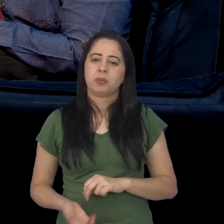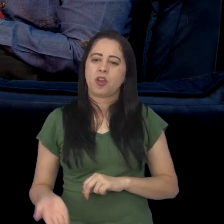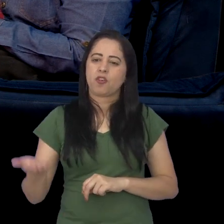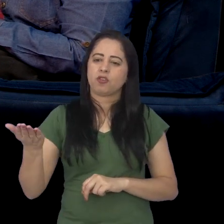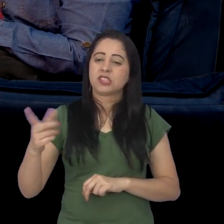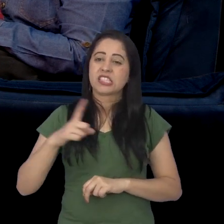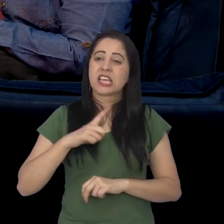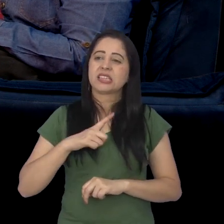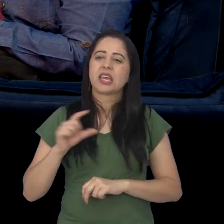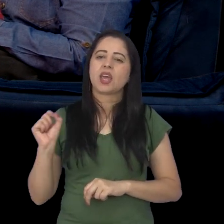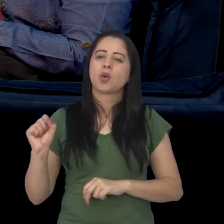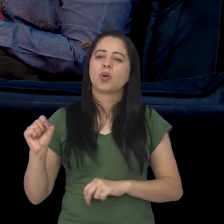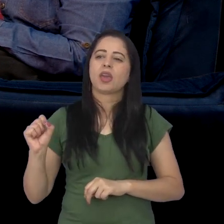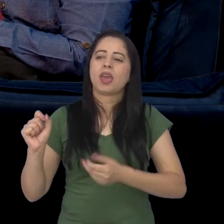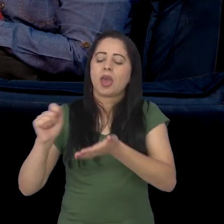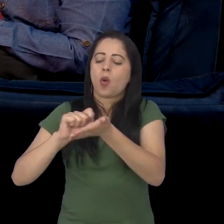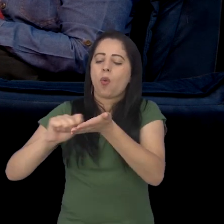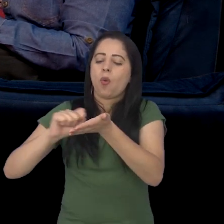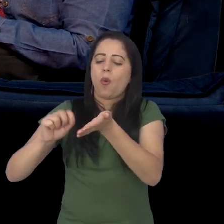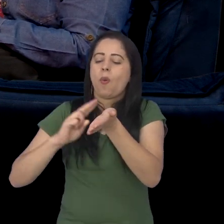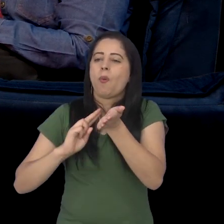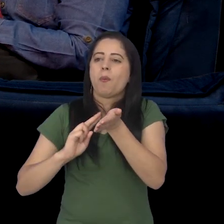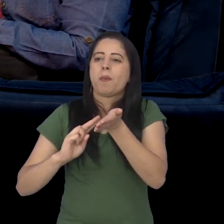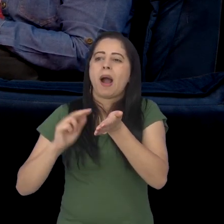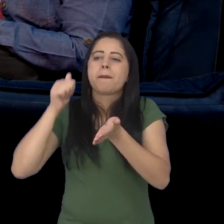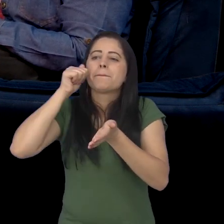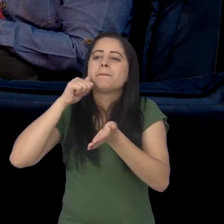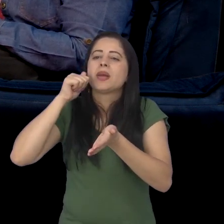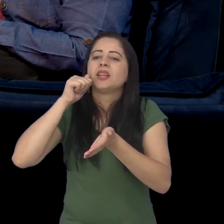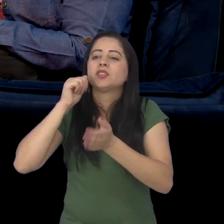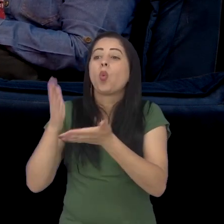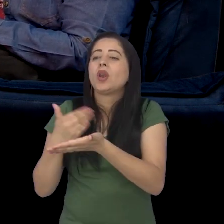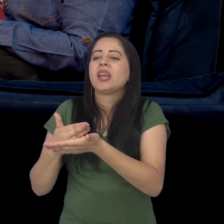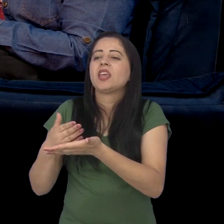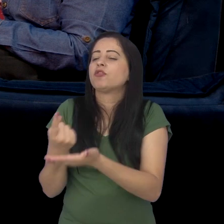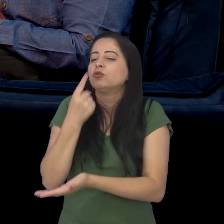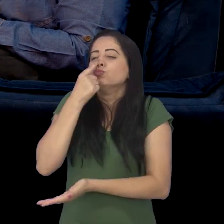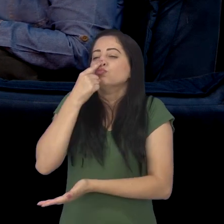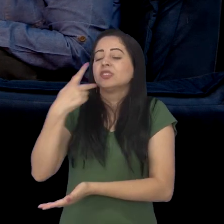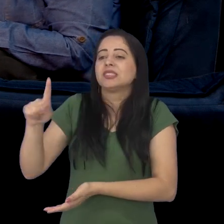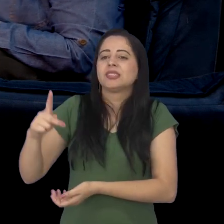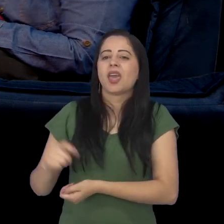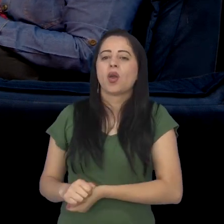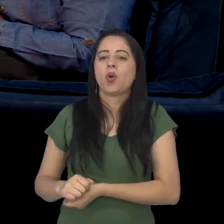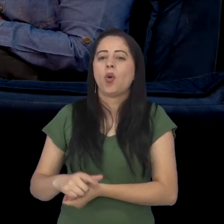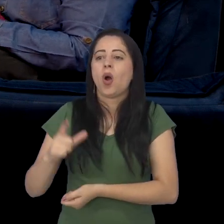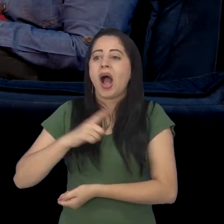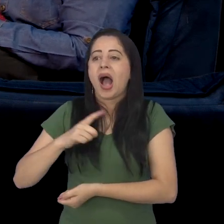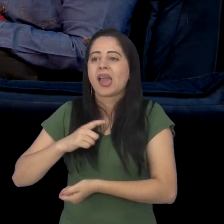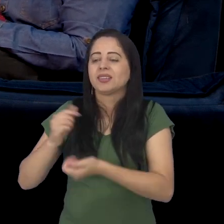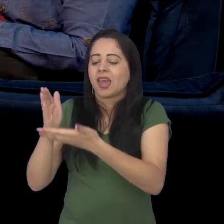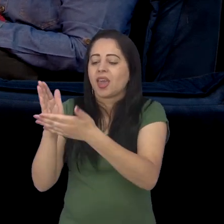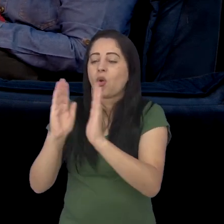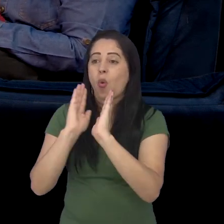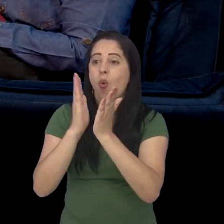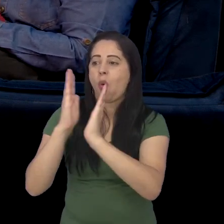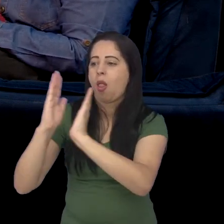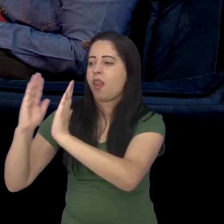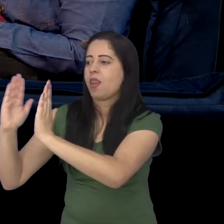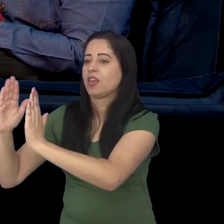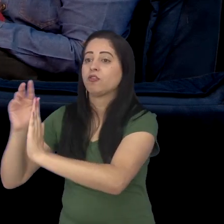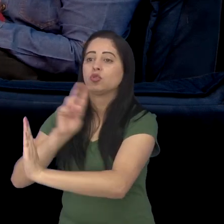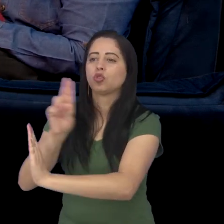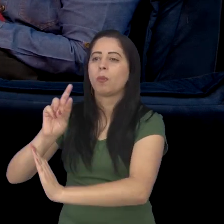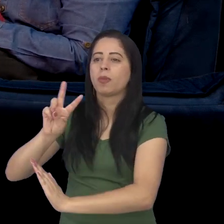livro, mas não é mais para nossa idade, né? Não, mas assim, você tem algum assim em especial que você lembra? Tinha uma